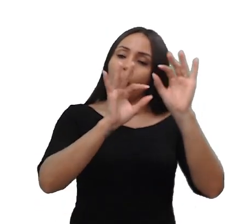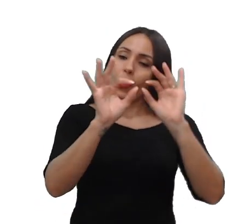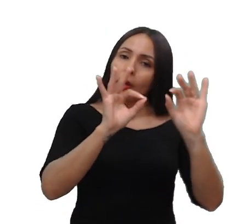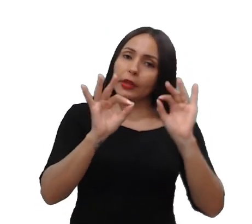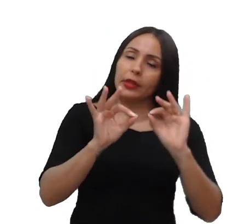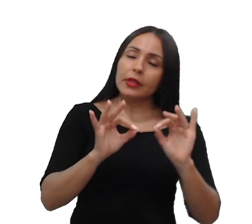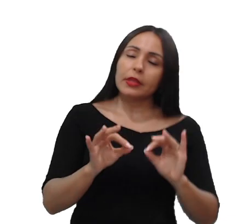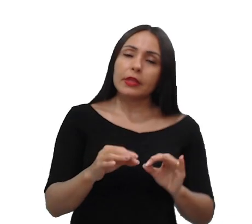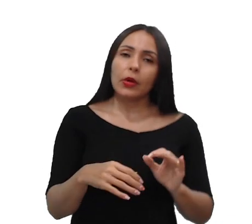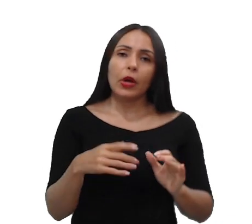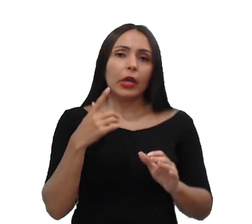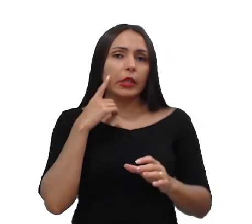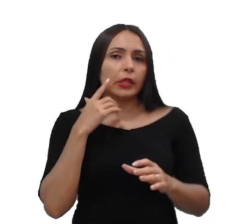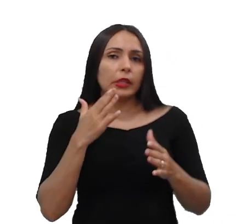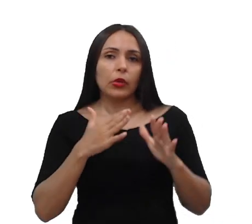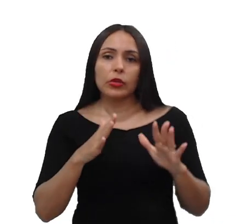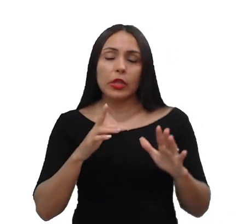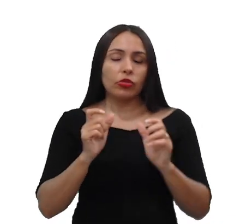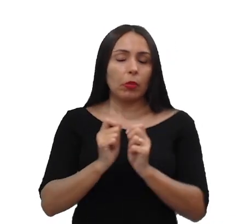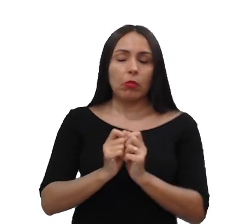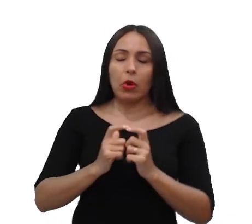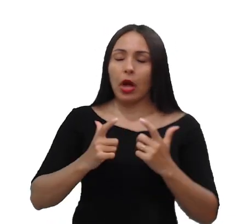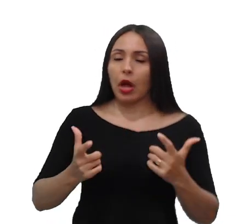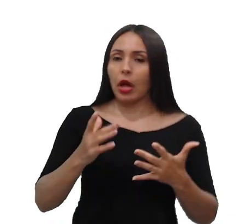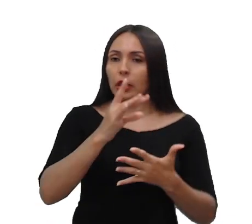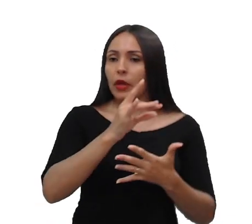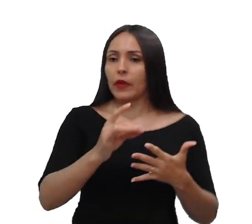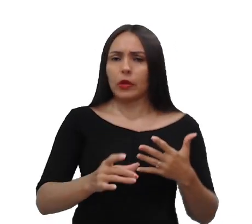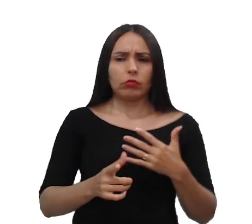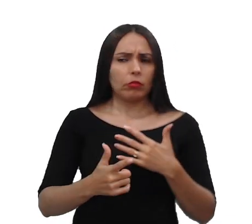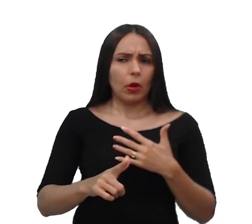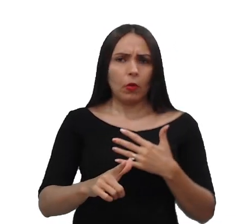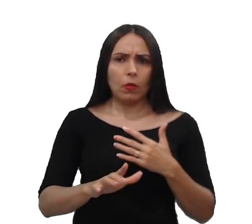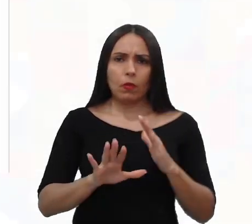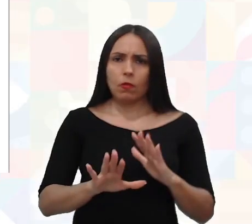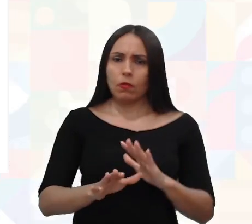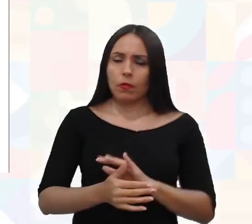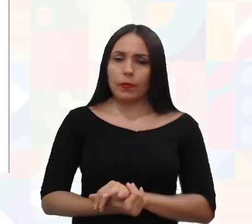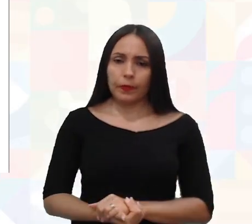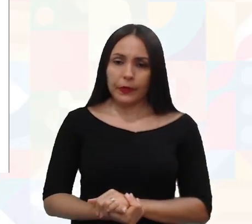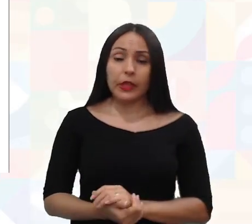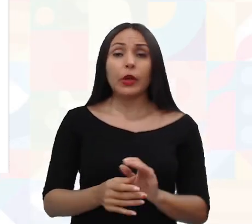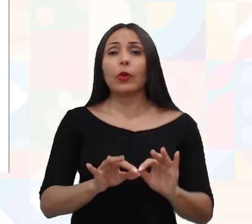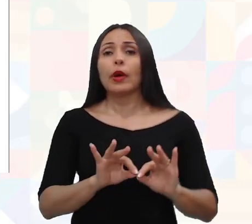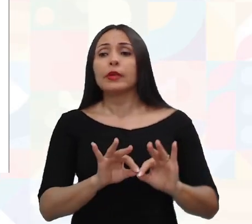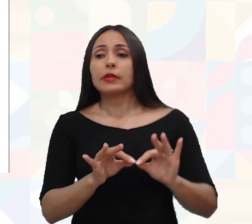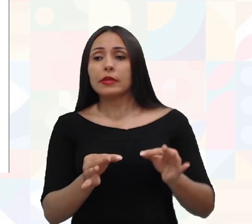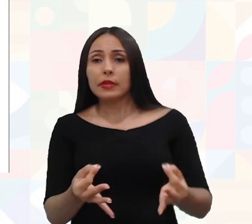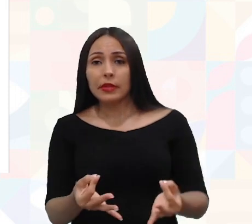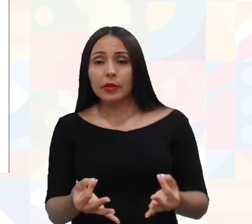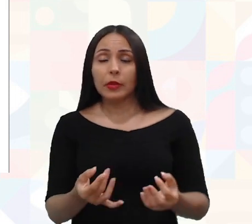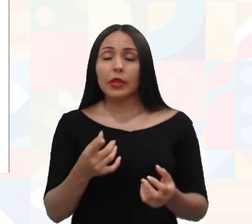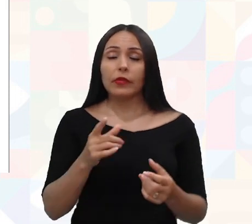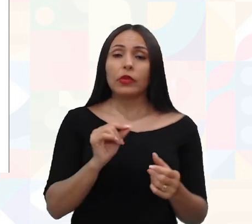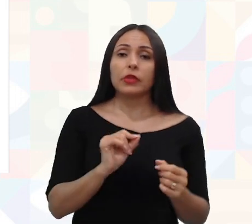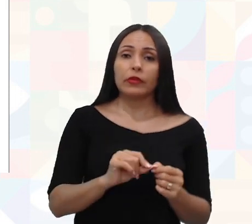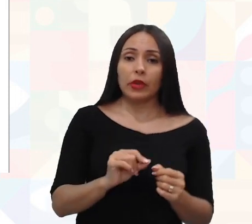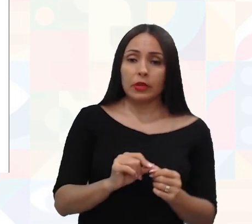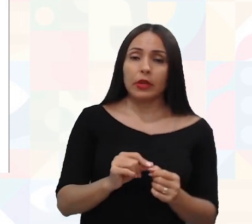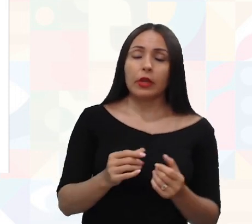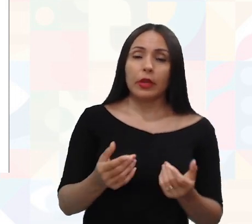não seja muito complexa, com muitos elementos. Então essa forma simples, né, de você fazer a